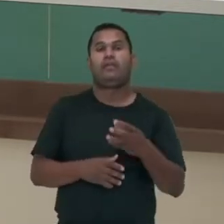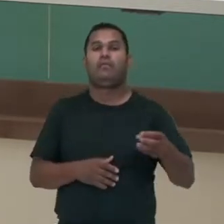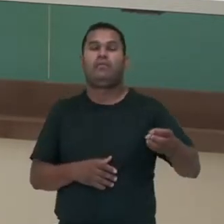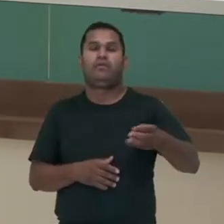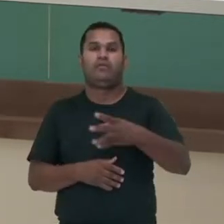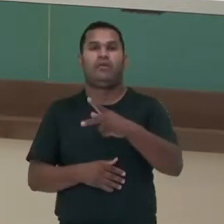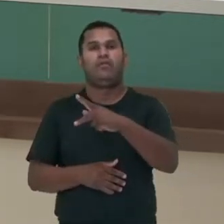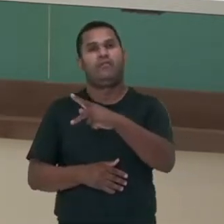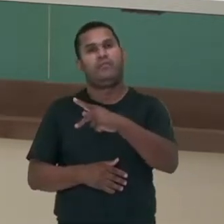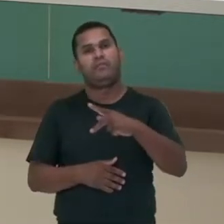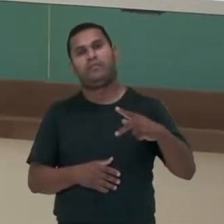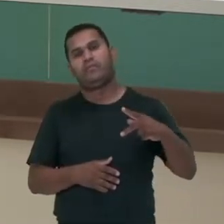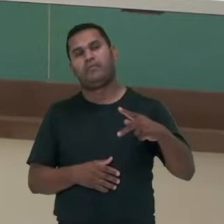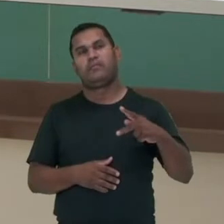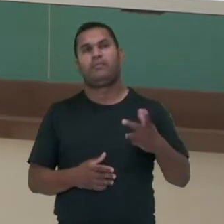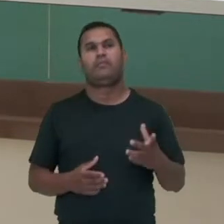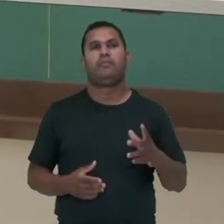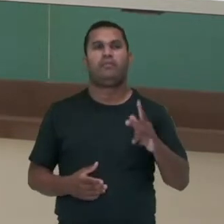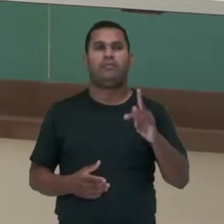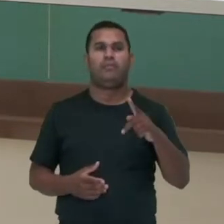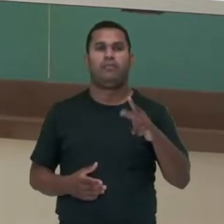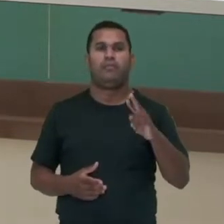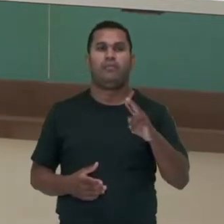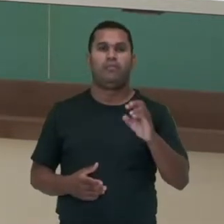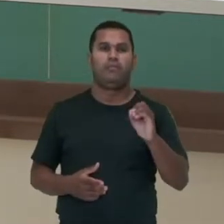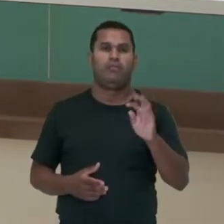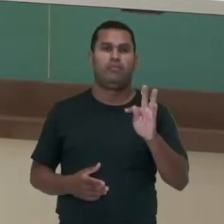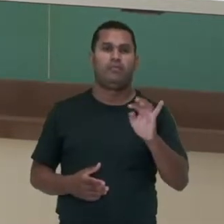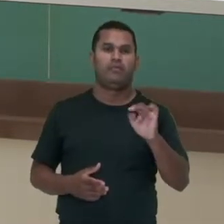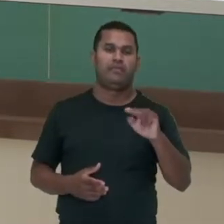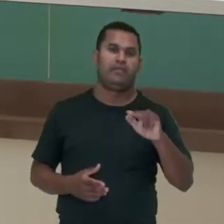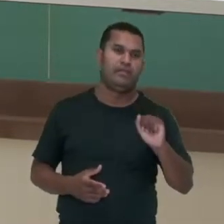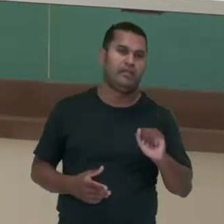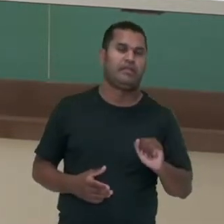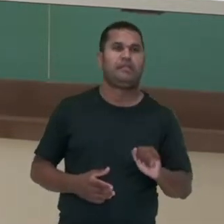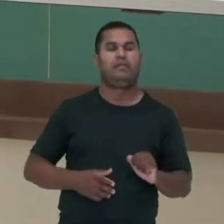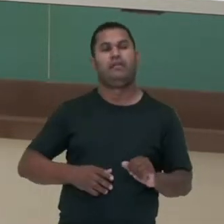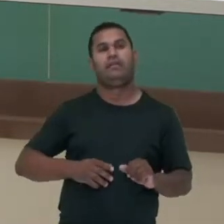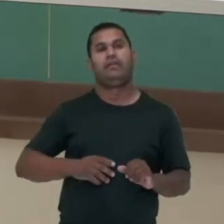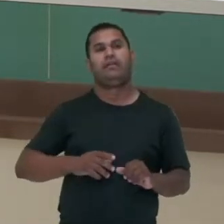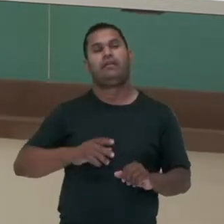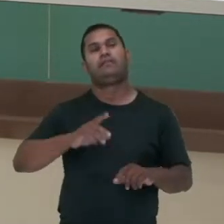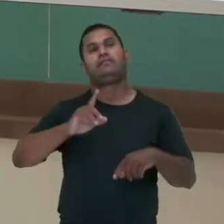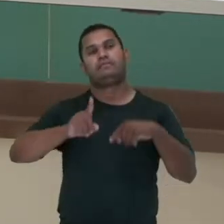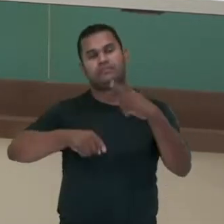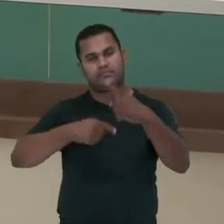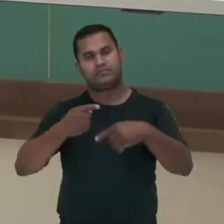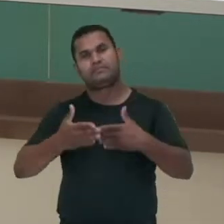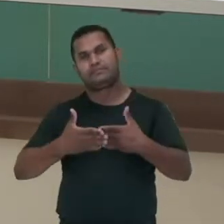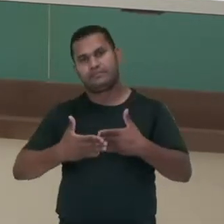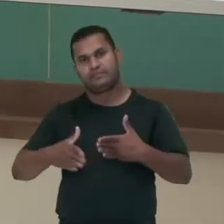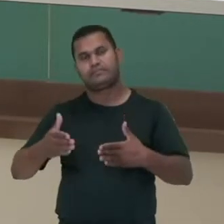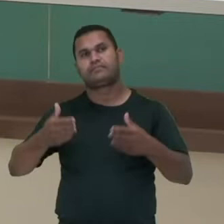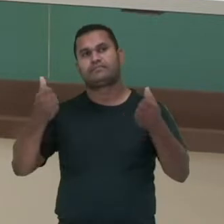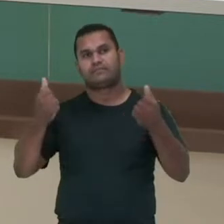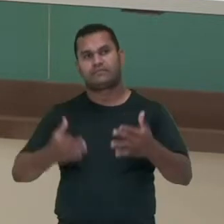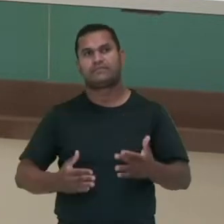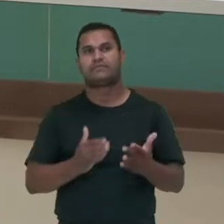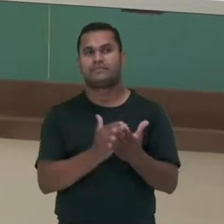Então, as duas formas de falar estão corretas e no decorrer da aula a gente vai vendo como juntar tudo isso